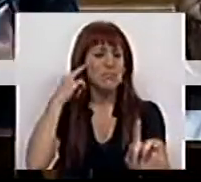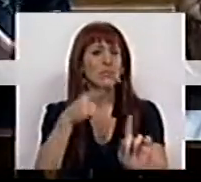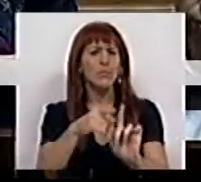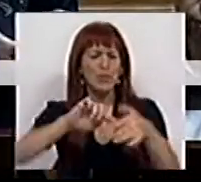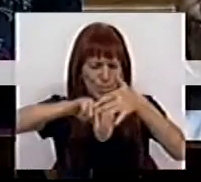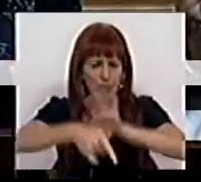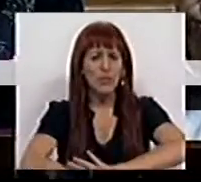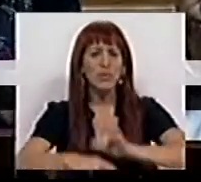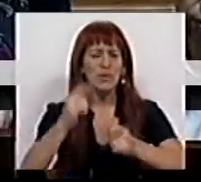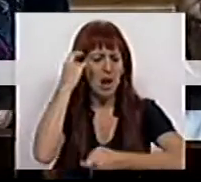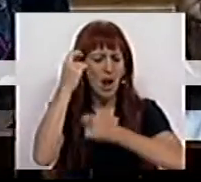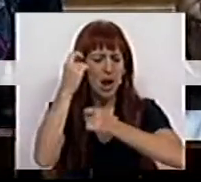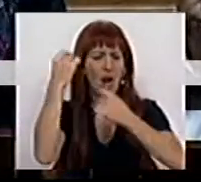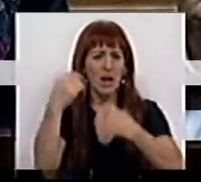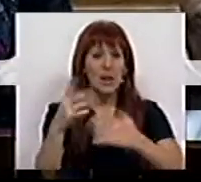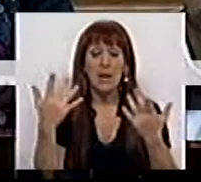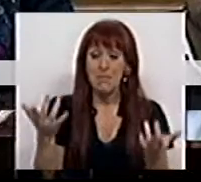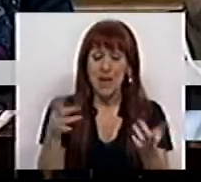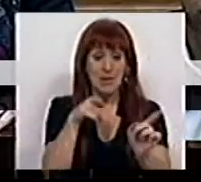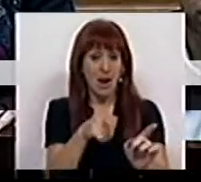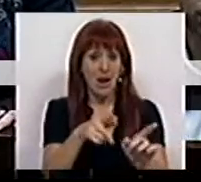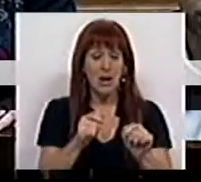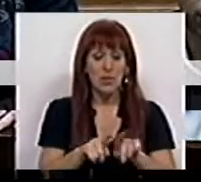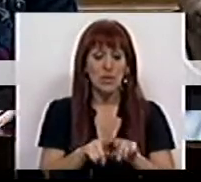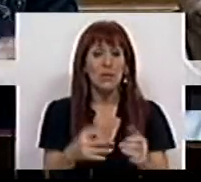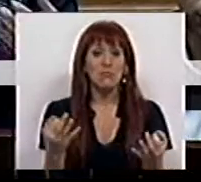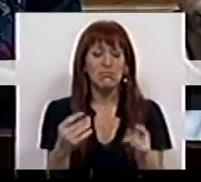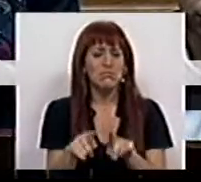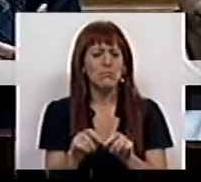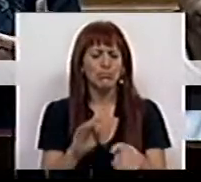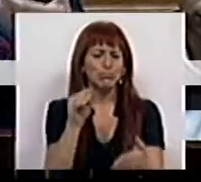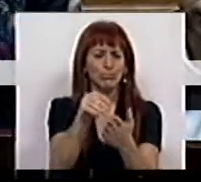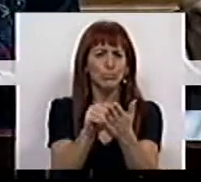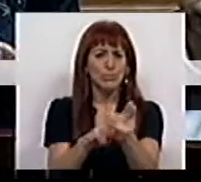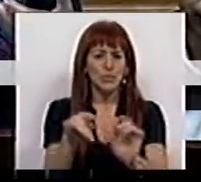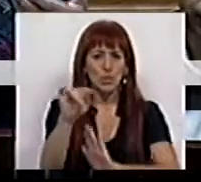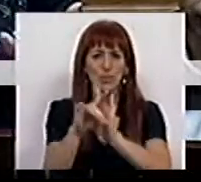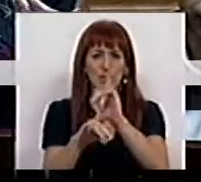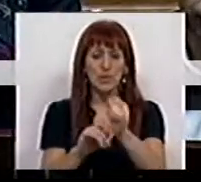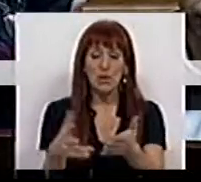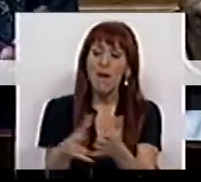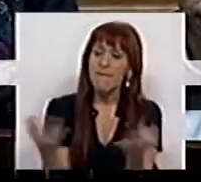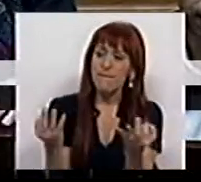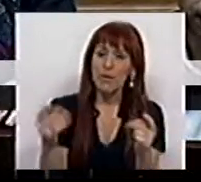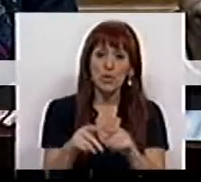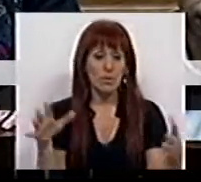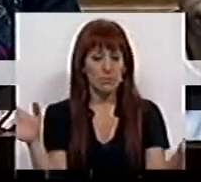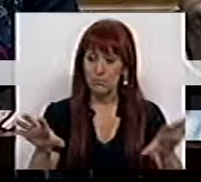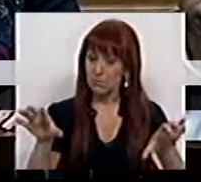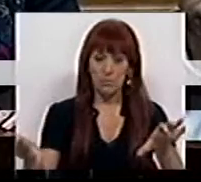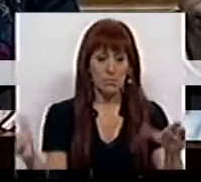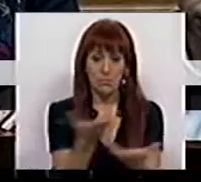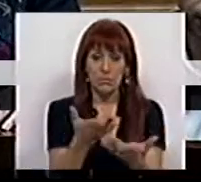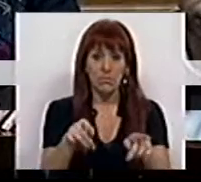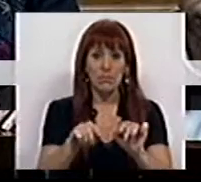de profunda reflexão, mas neste sentido esta consagração do princípio do reconhecimento mútuo no